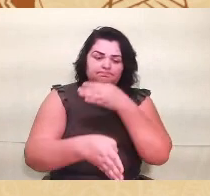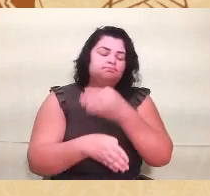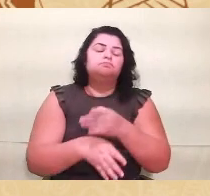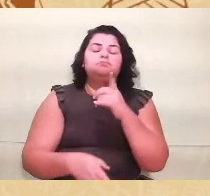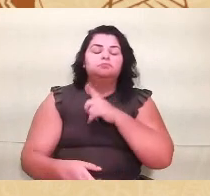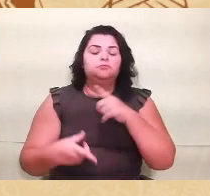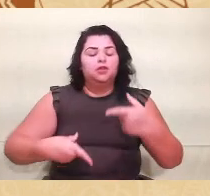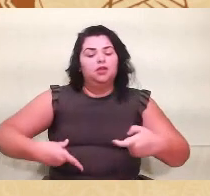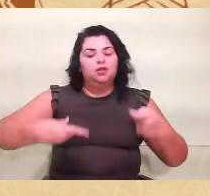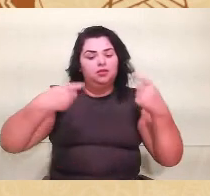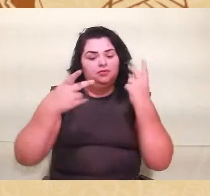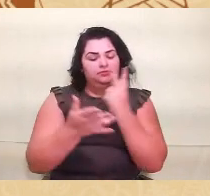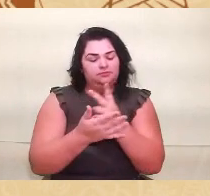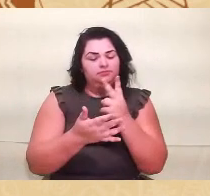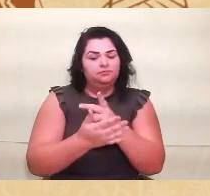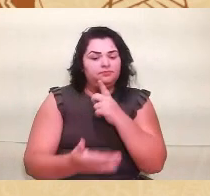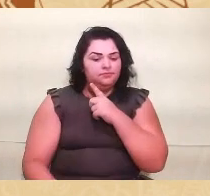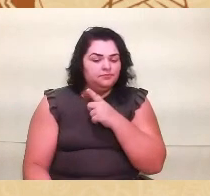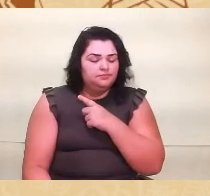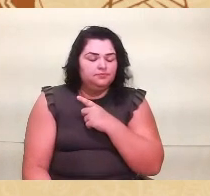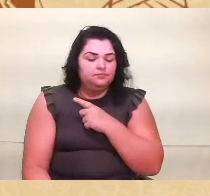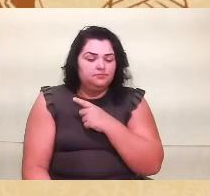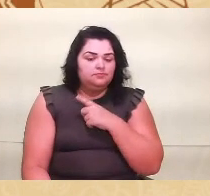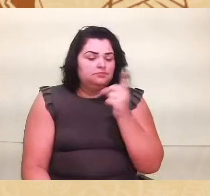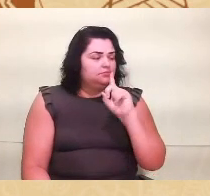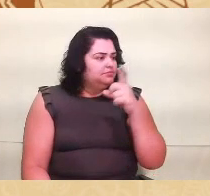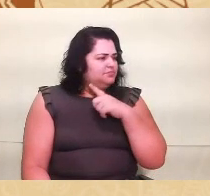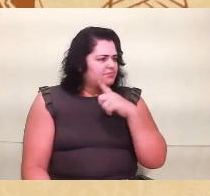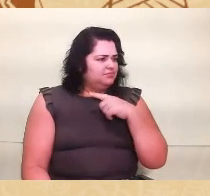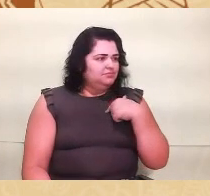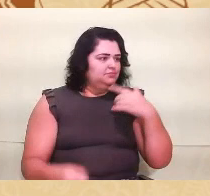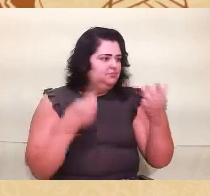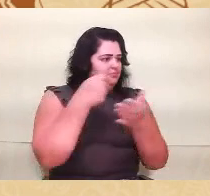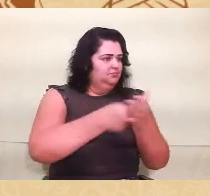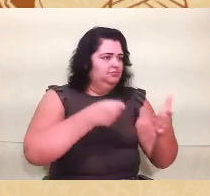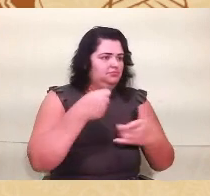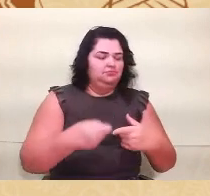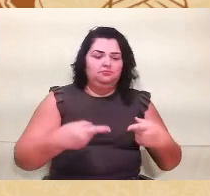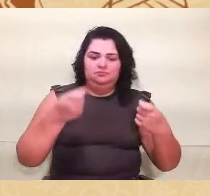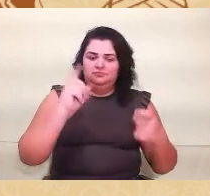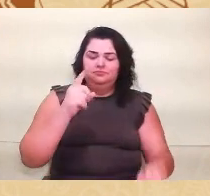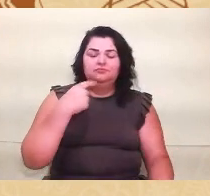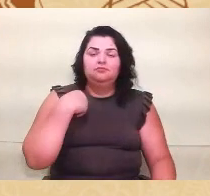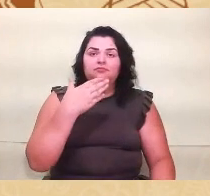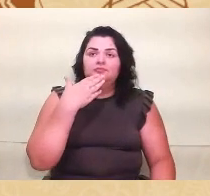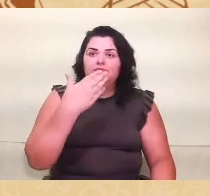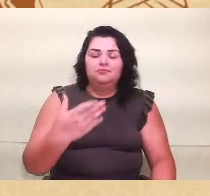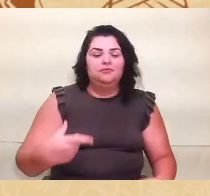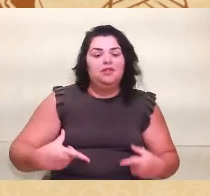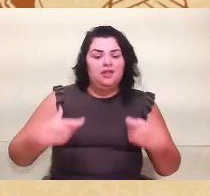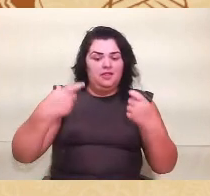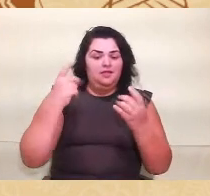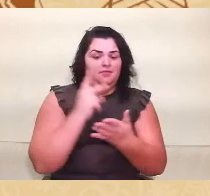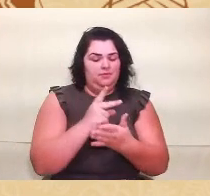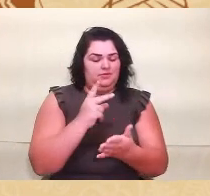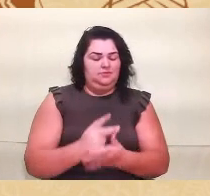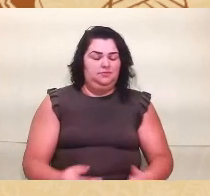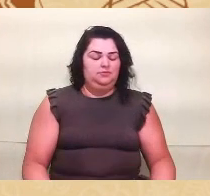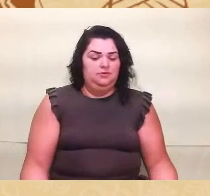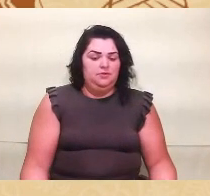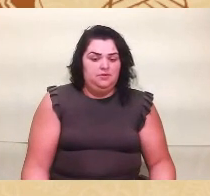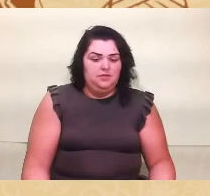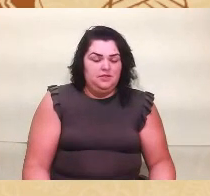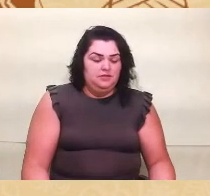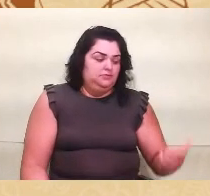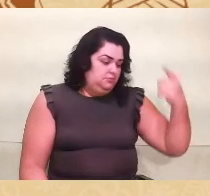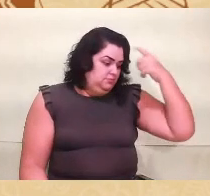guerra. Eles não fomos nós que declaramos guerra. Foram eles que declararam guerra sobre nós. Ou você